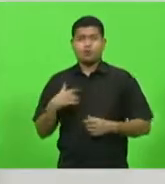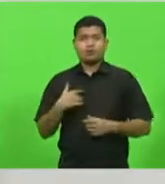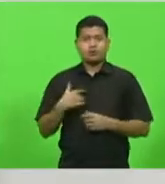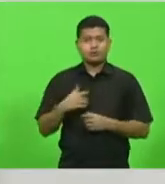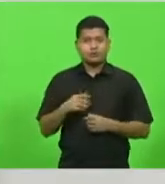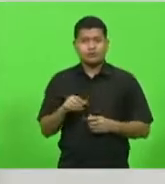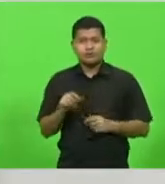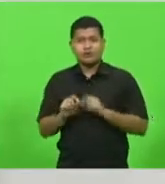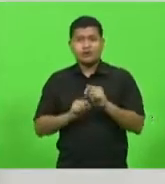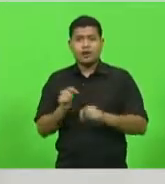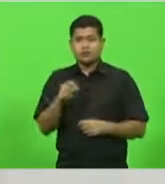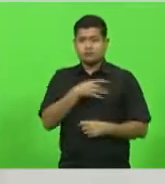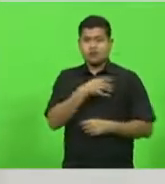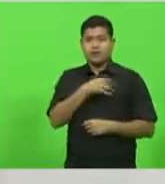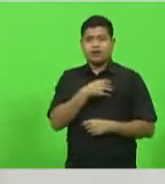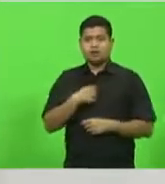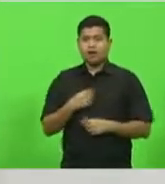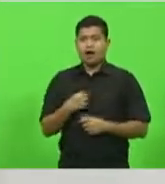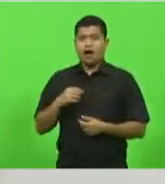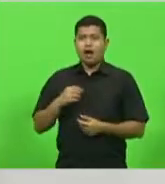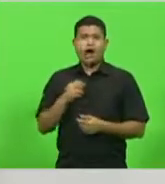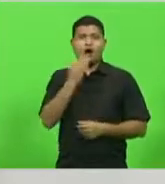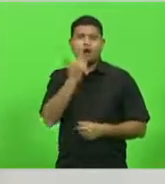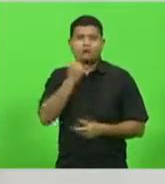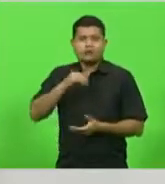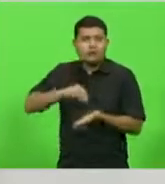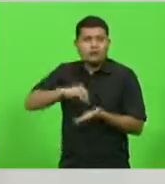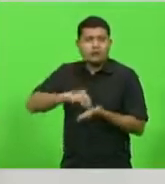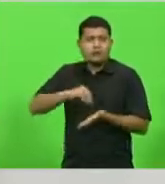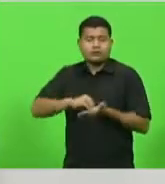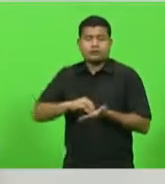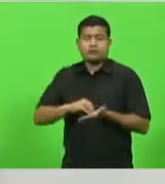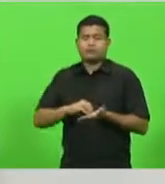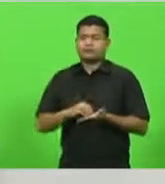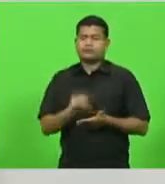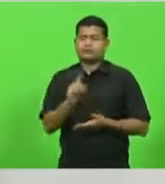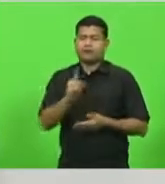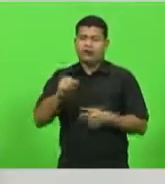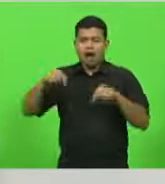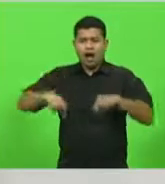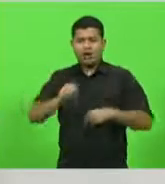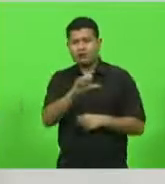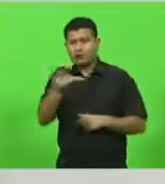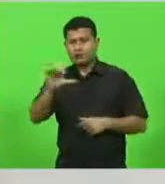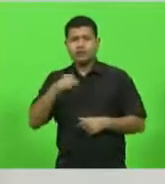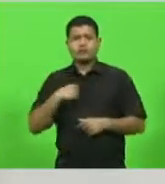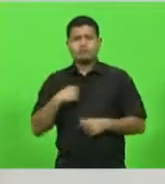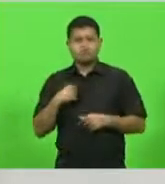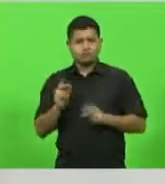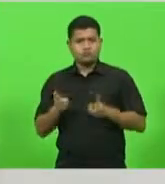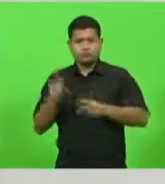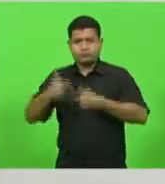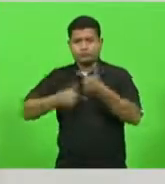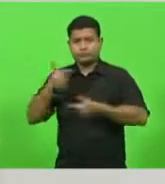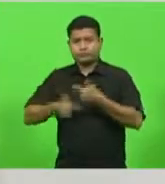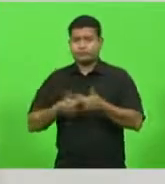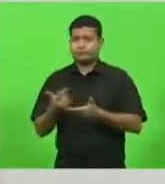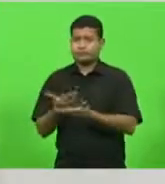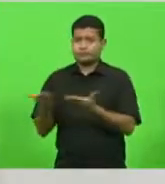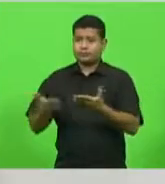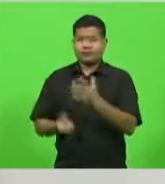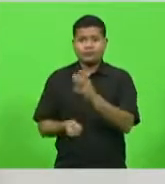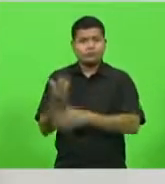população brasileira no início da pandemia não encontrou eco no território catarinense. Essenciais que são,